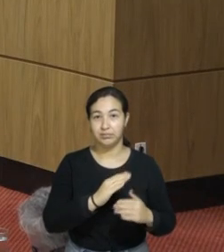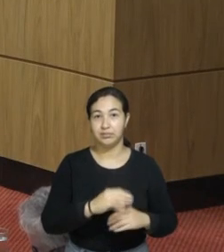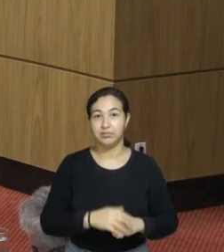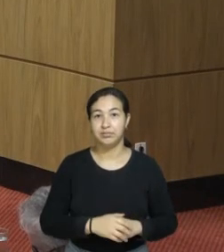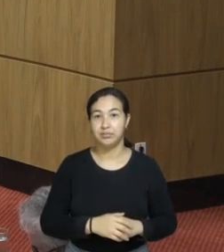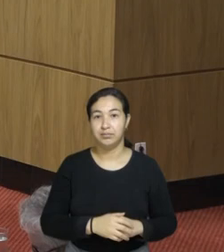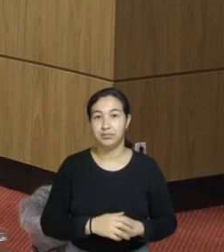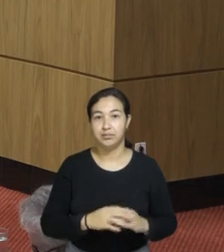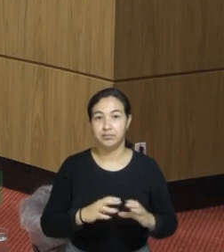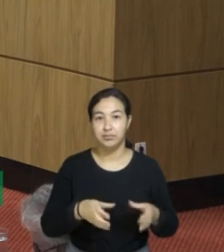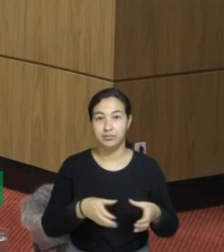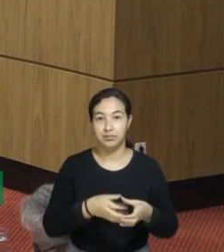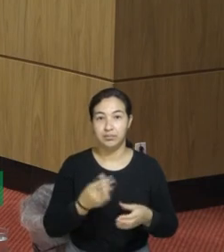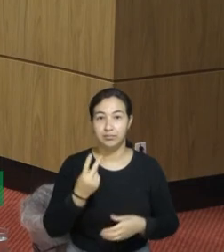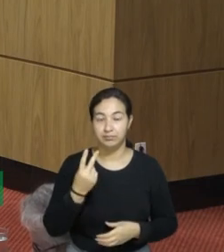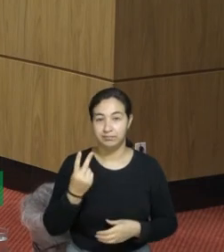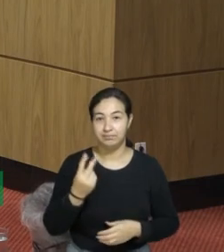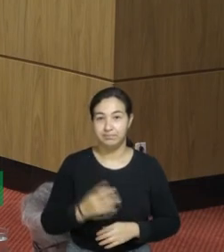segundo turno.